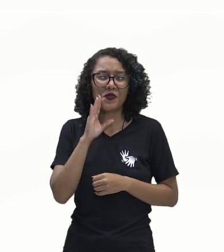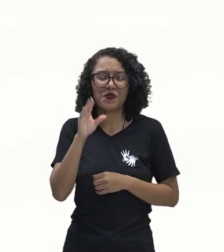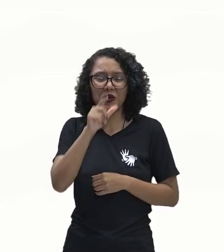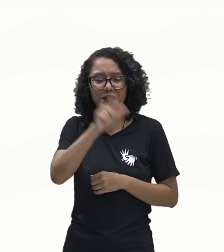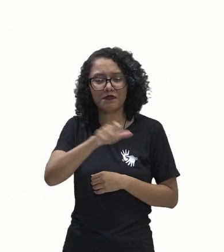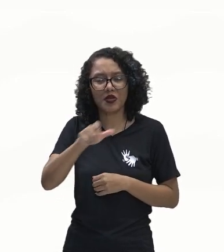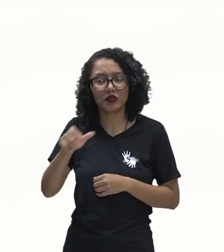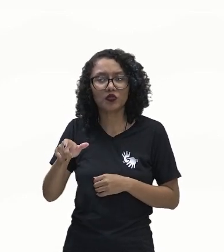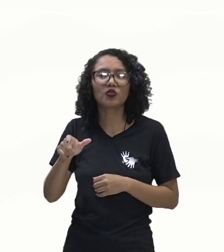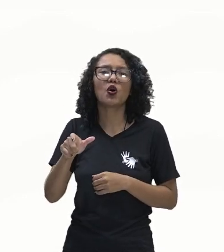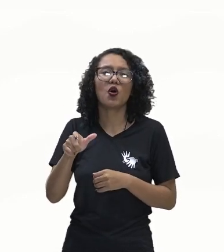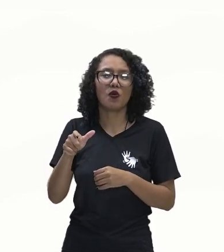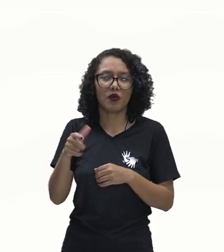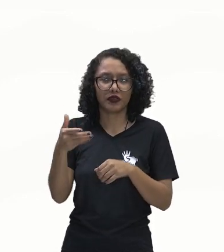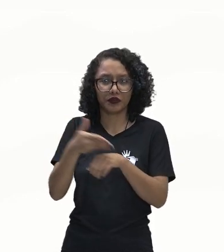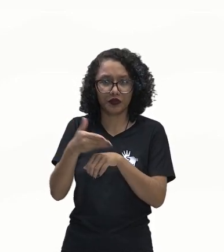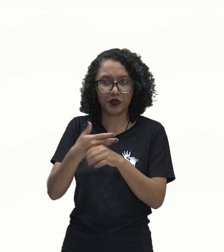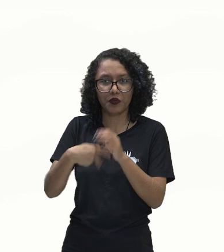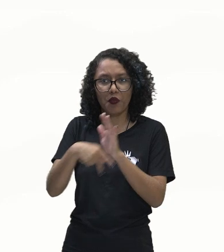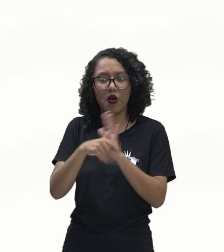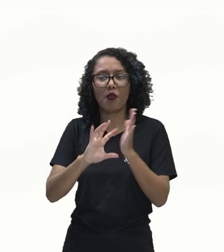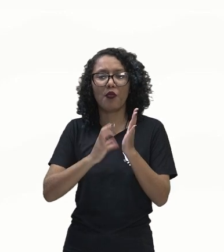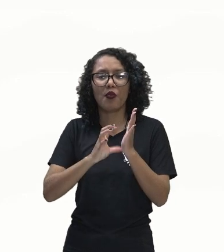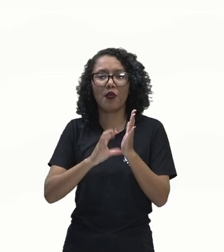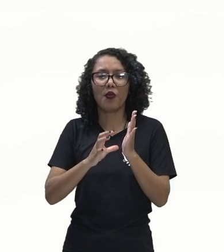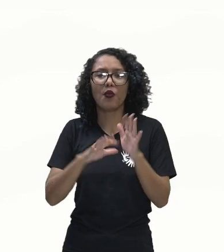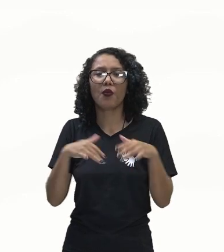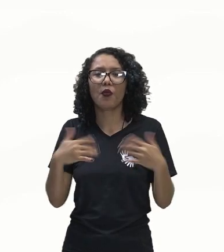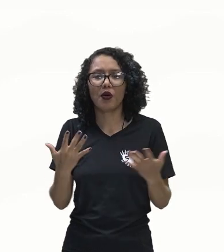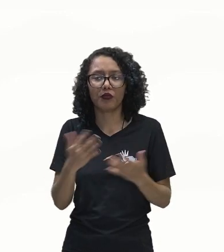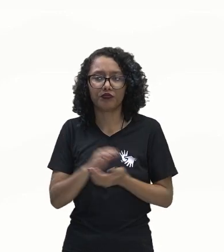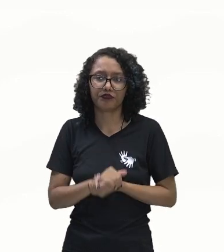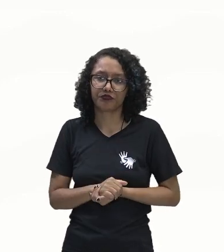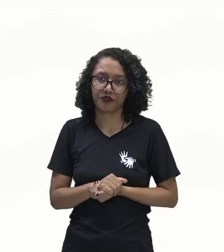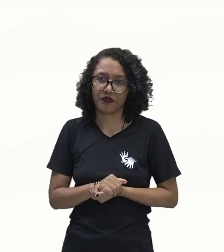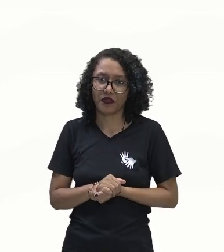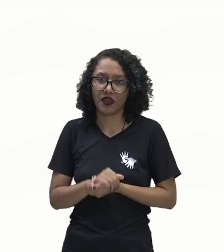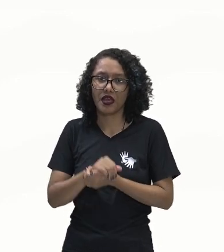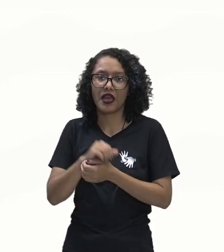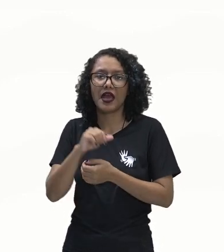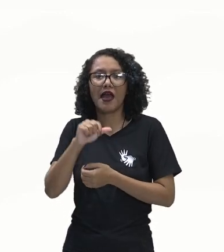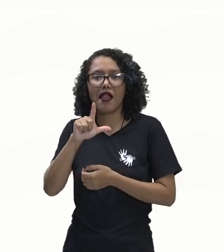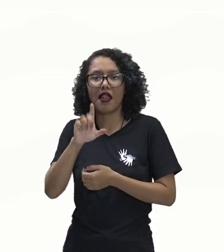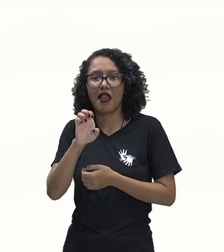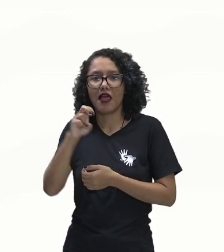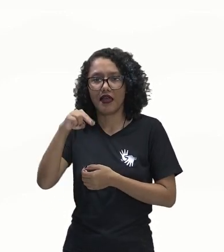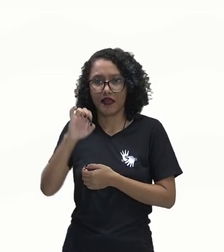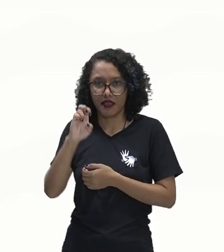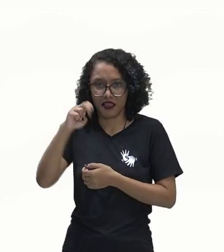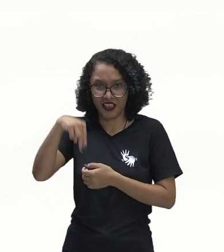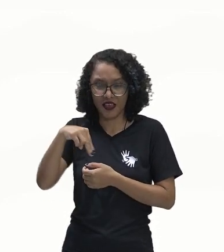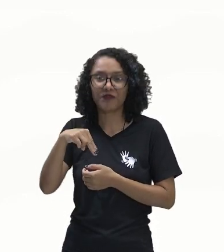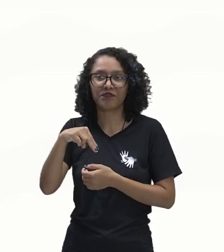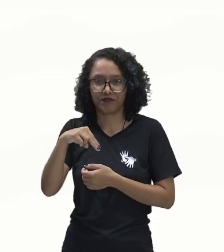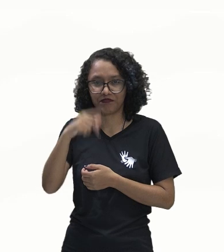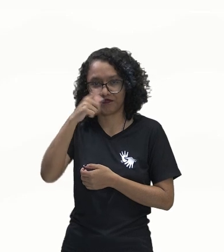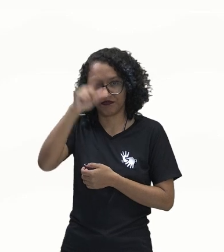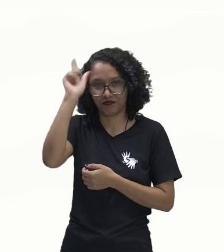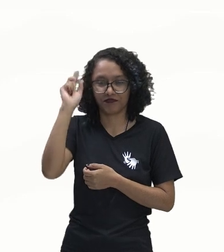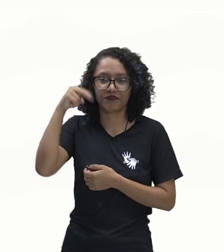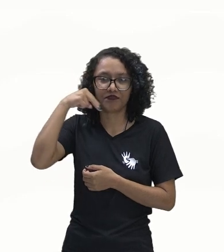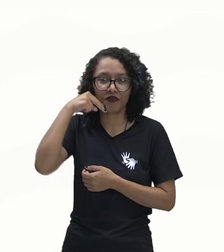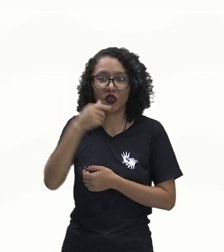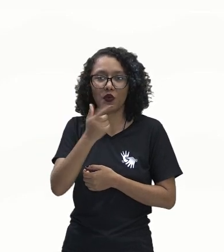traz desse partido é o de Vladimir Ulyanov, mais conhecido como Lenin, Vladimir Lenin,